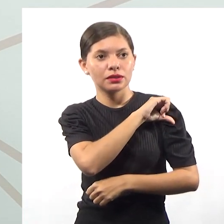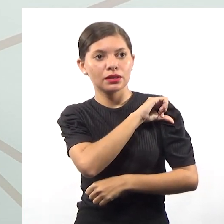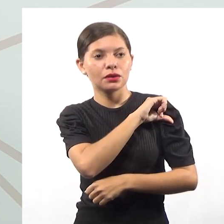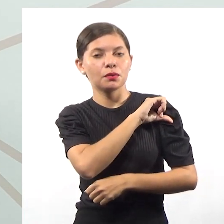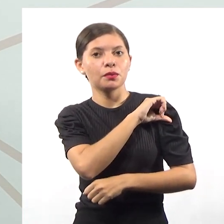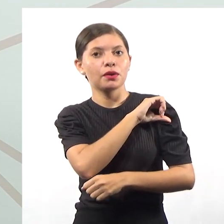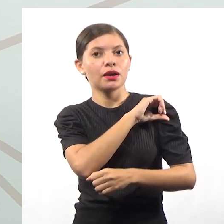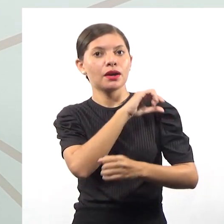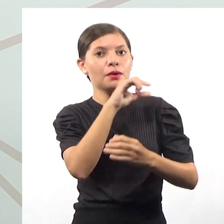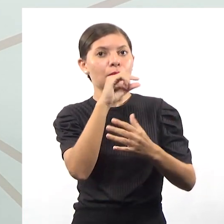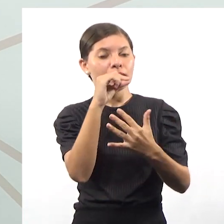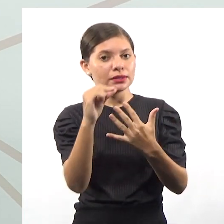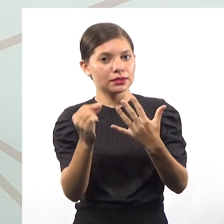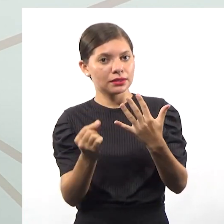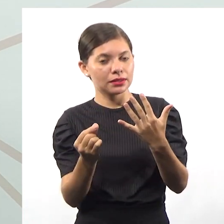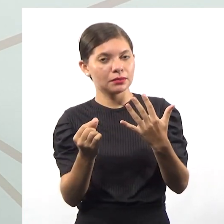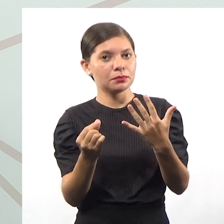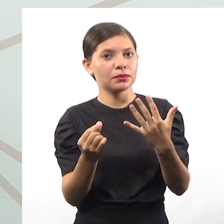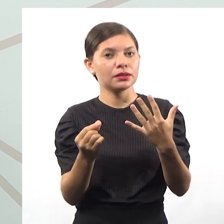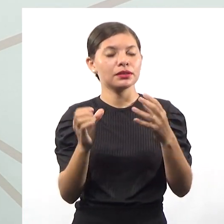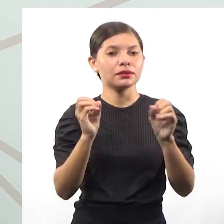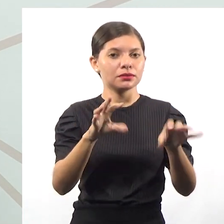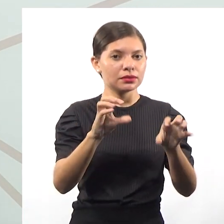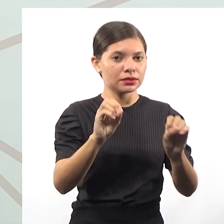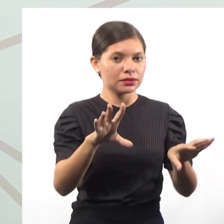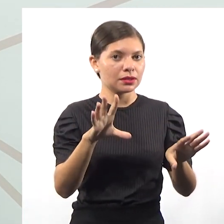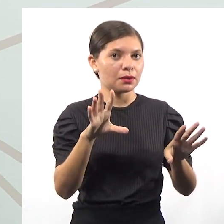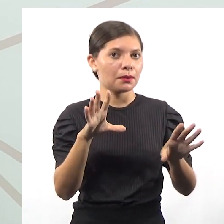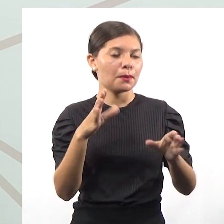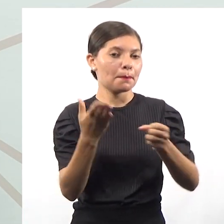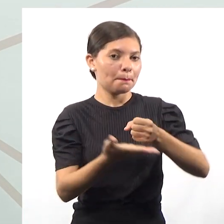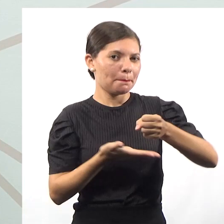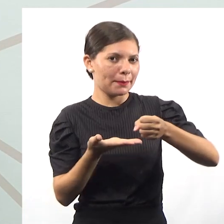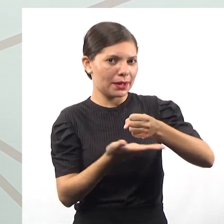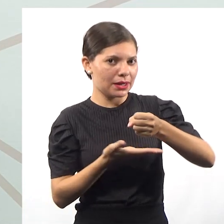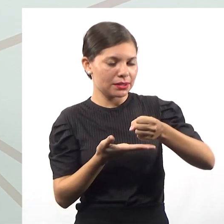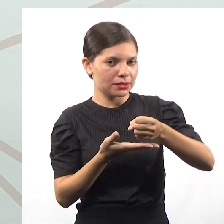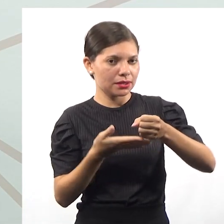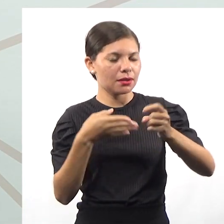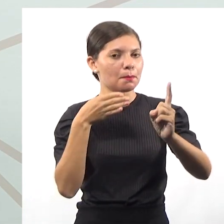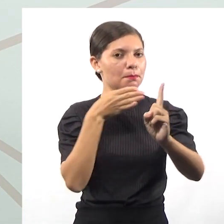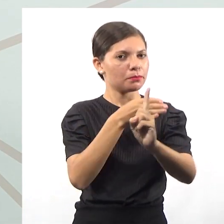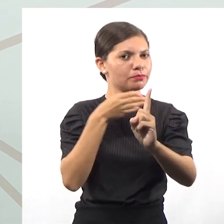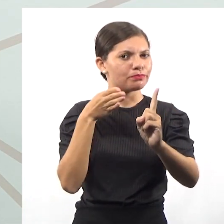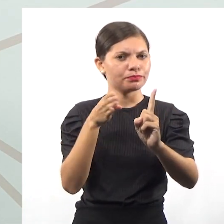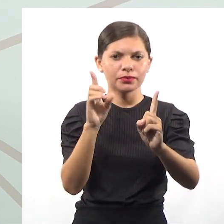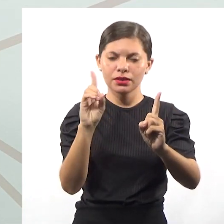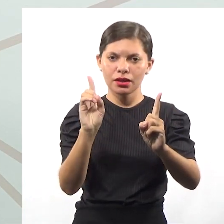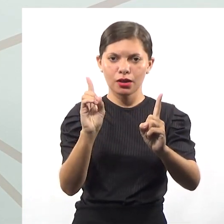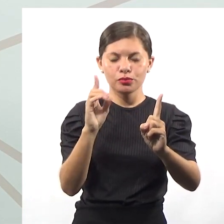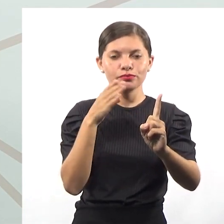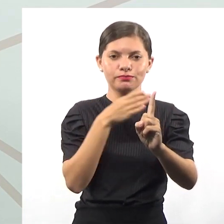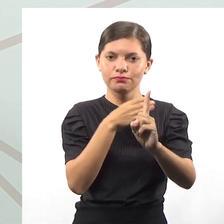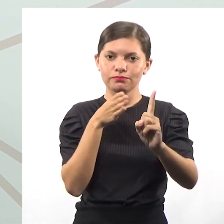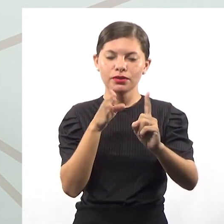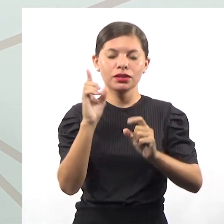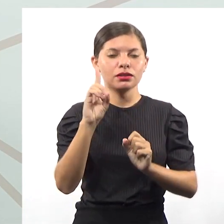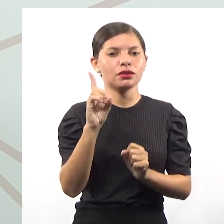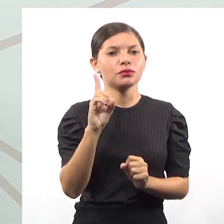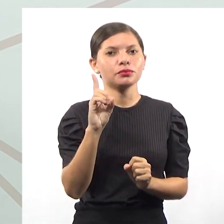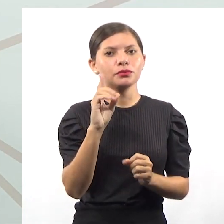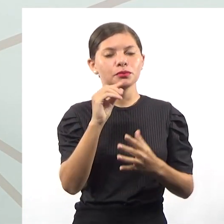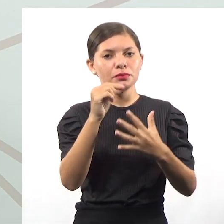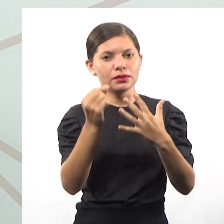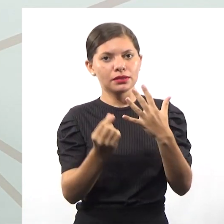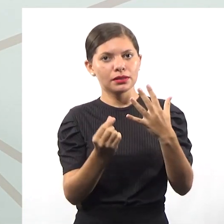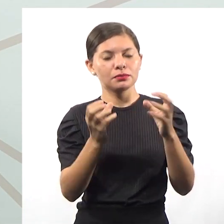etapa da educação básica, tá? Então, não é uma modalidade, é uma etapa da educação básica. O ensino